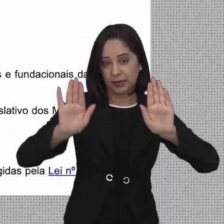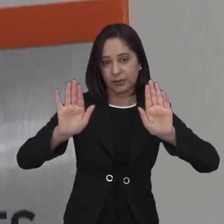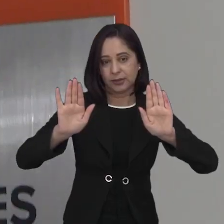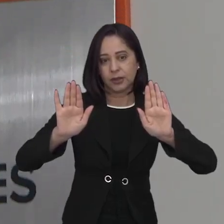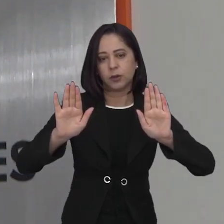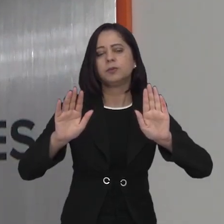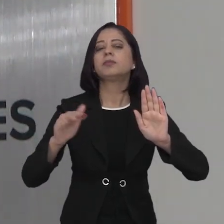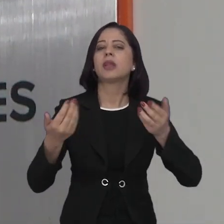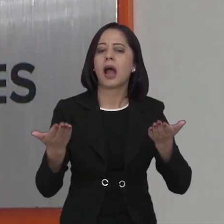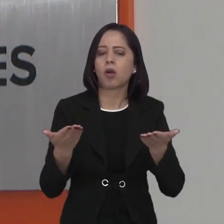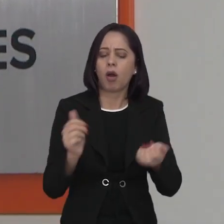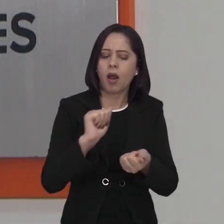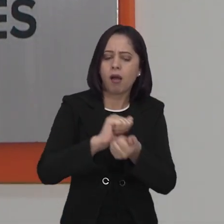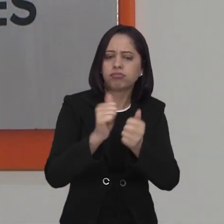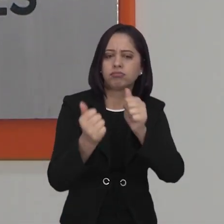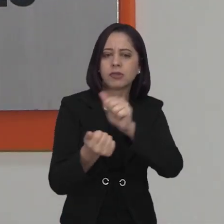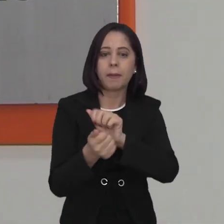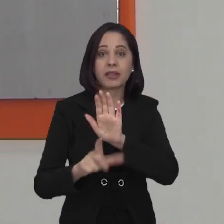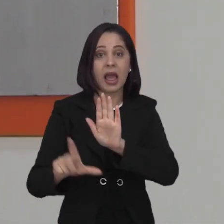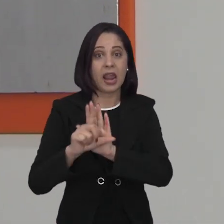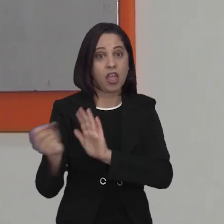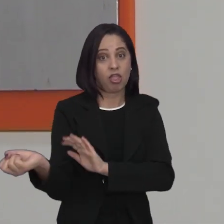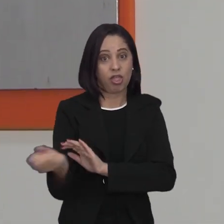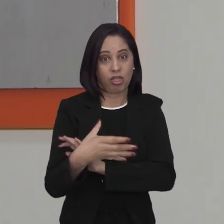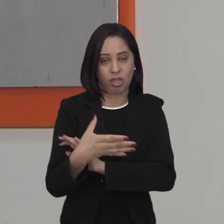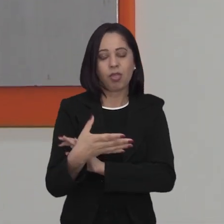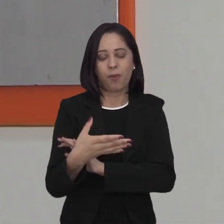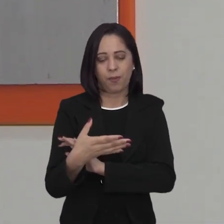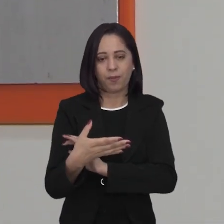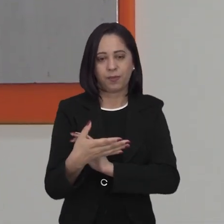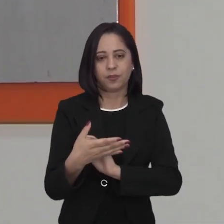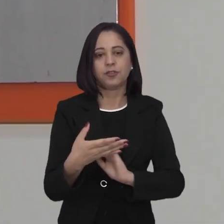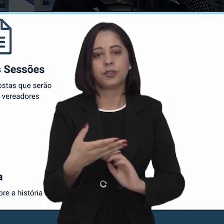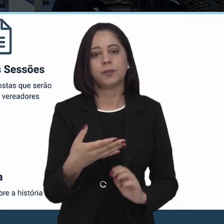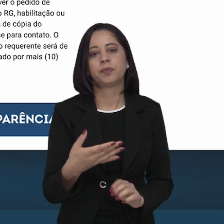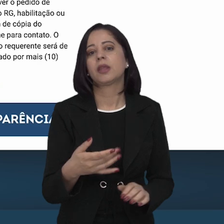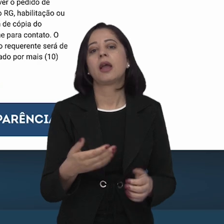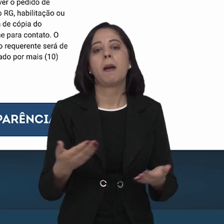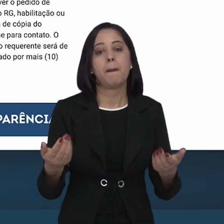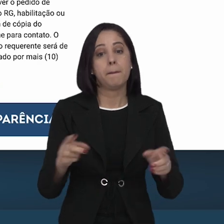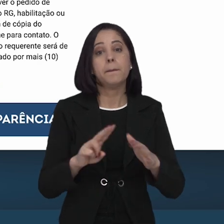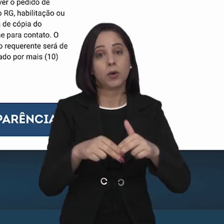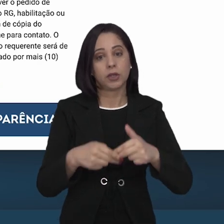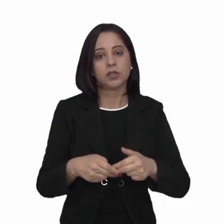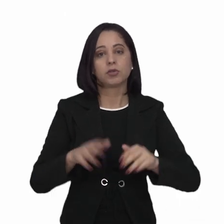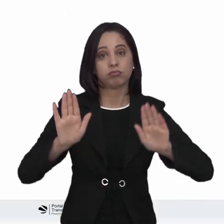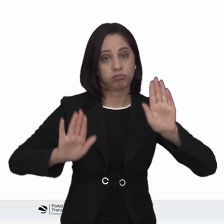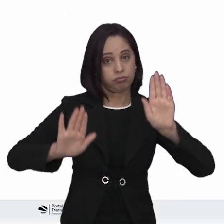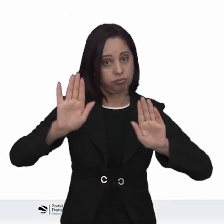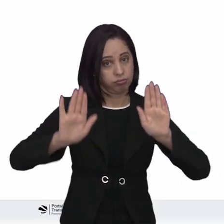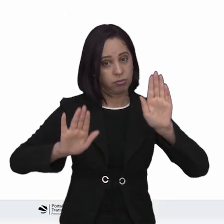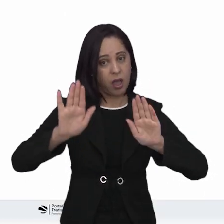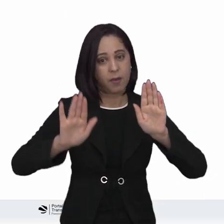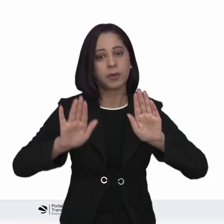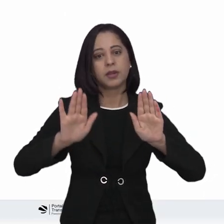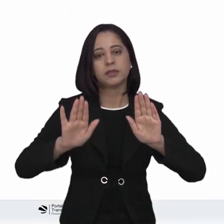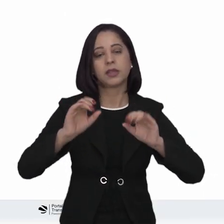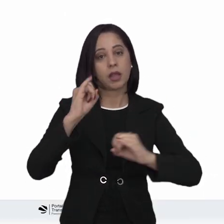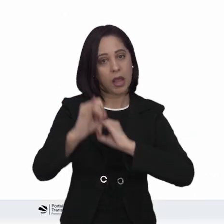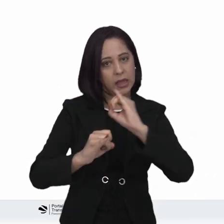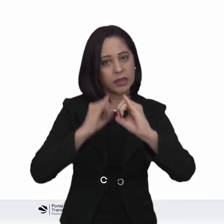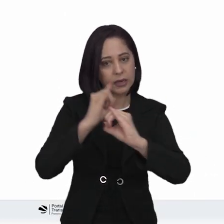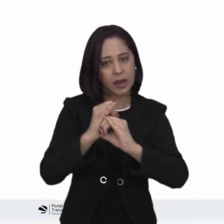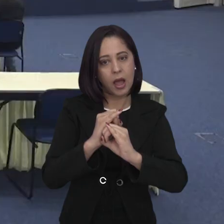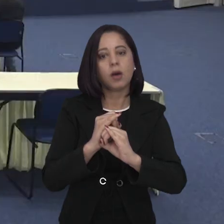Licitações. Ela atualiza a legislação para o novo cenário da gestão pública, como a preferência pelas licitações realizadas no